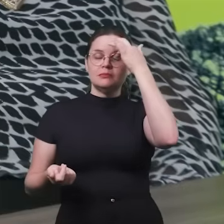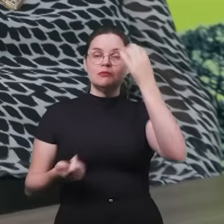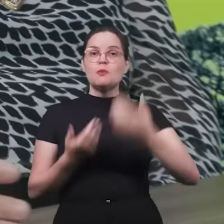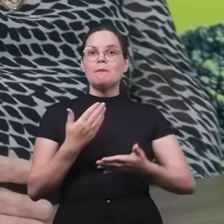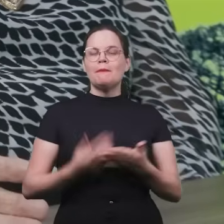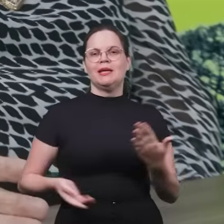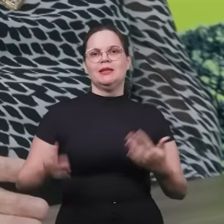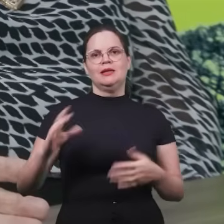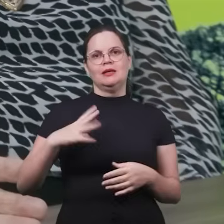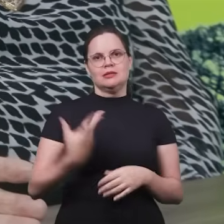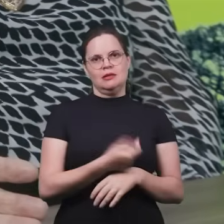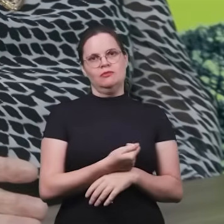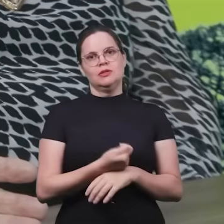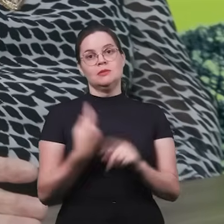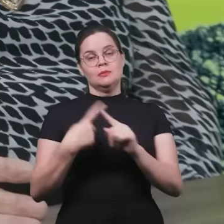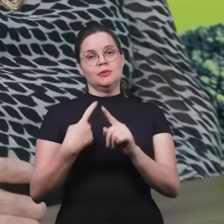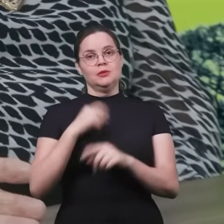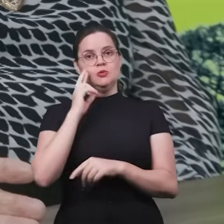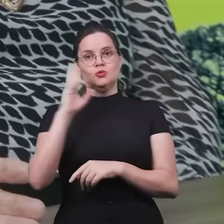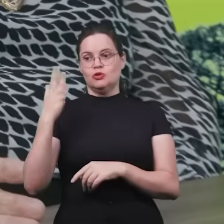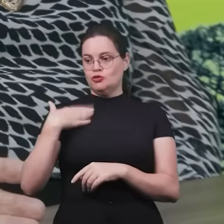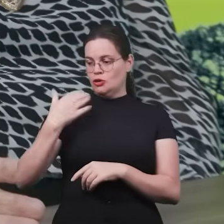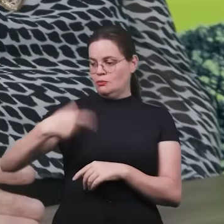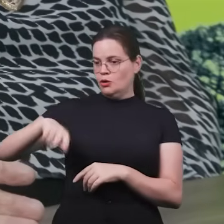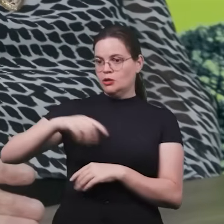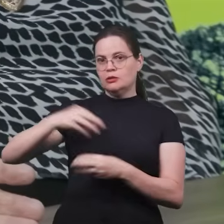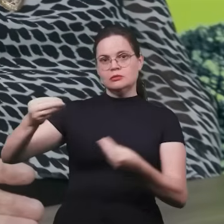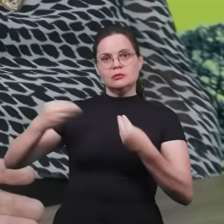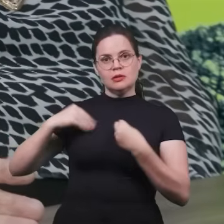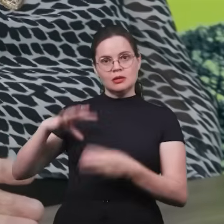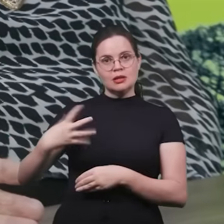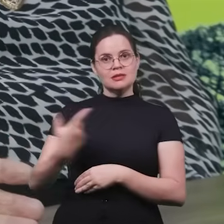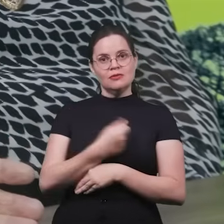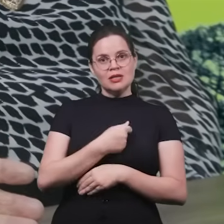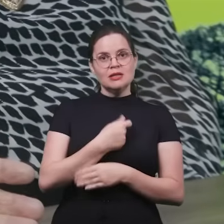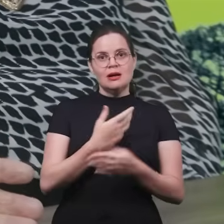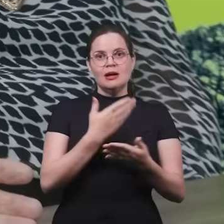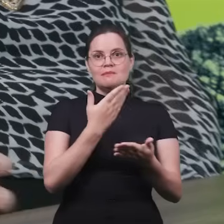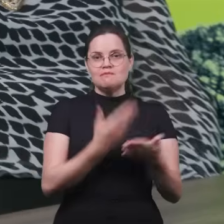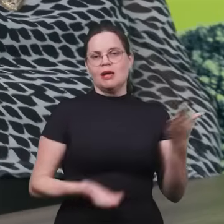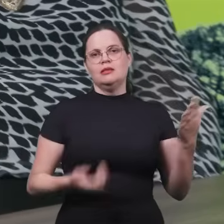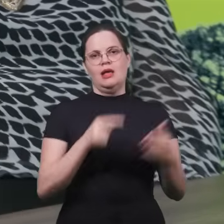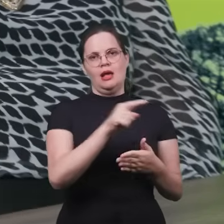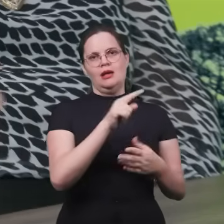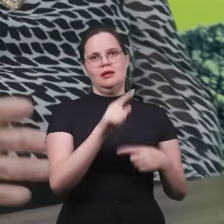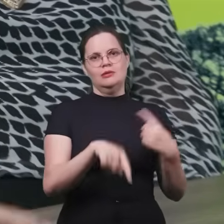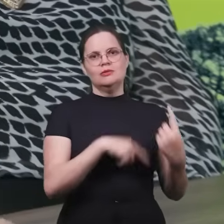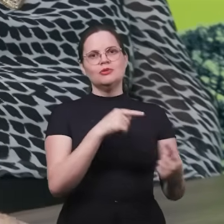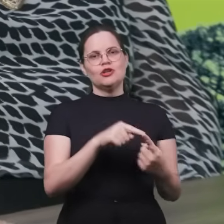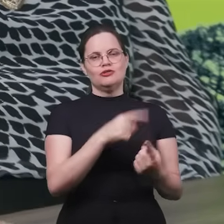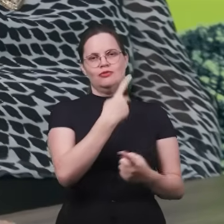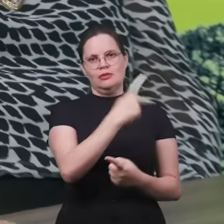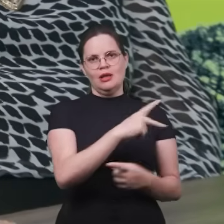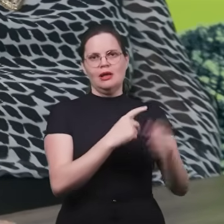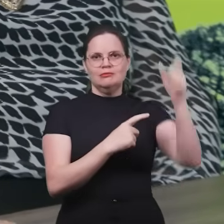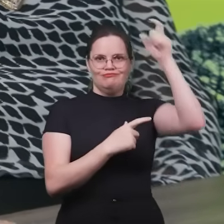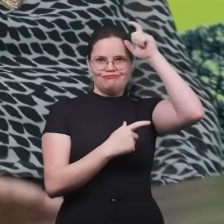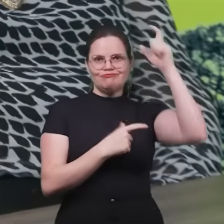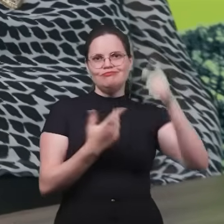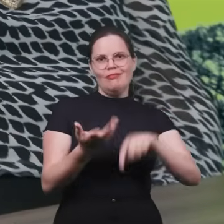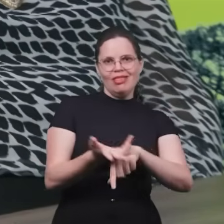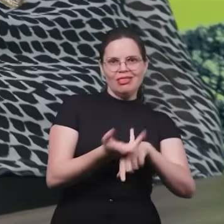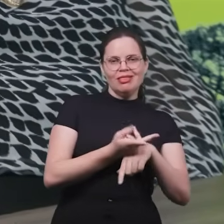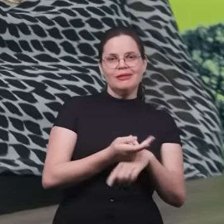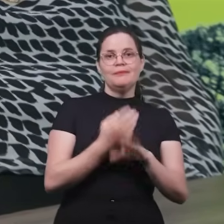dessa eleição, né, e nós somos chamados, nós somos eleitos, e você desvalorizar a salvação,